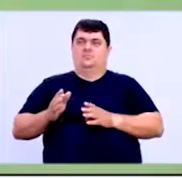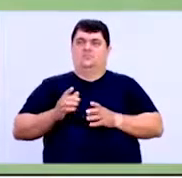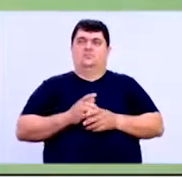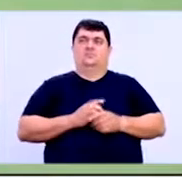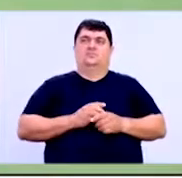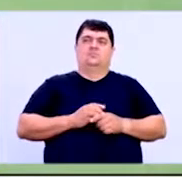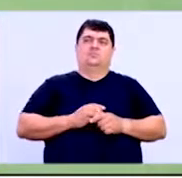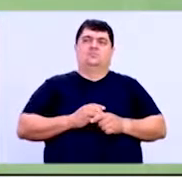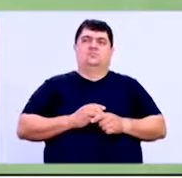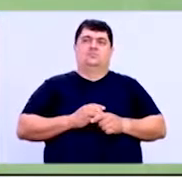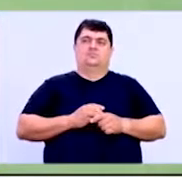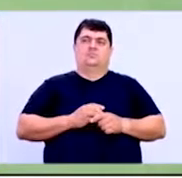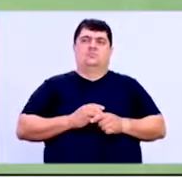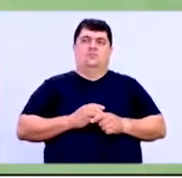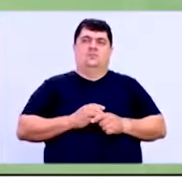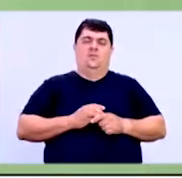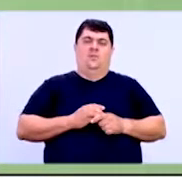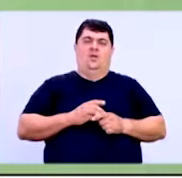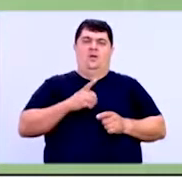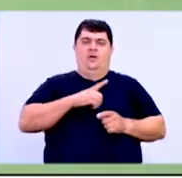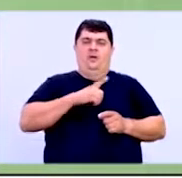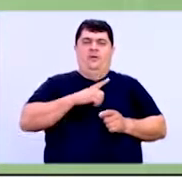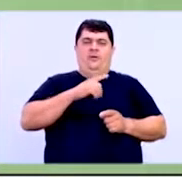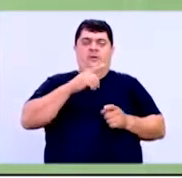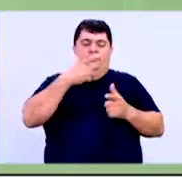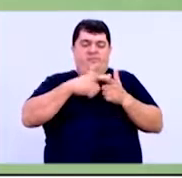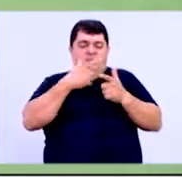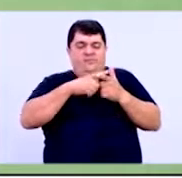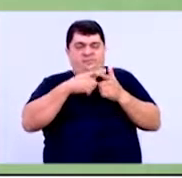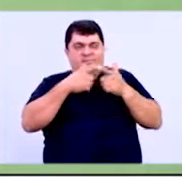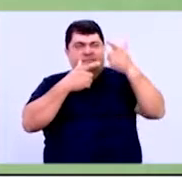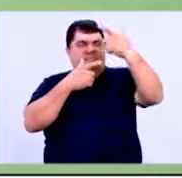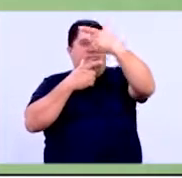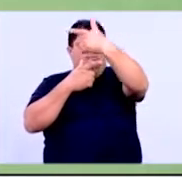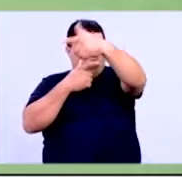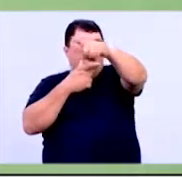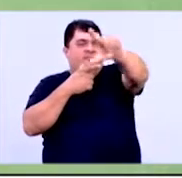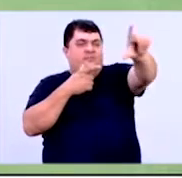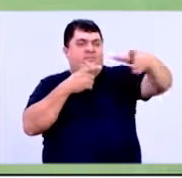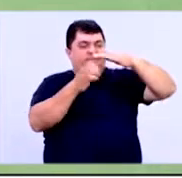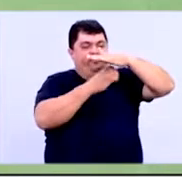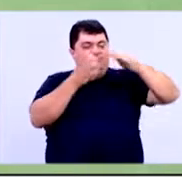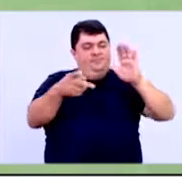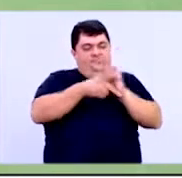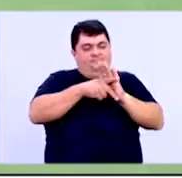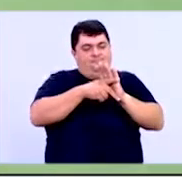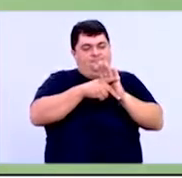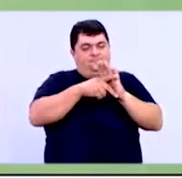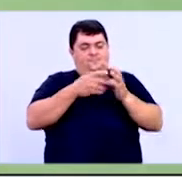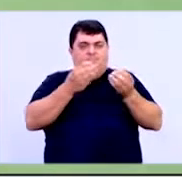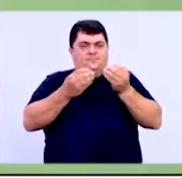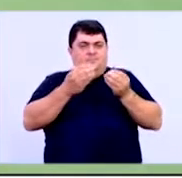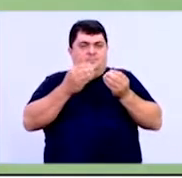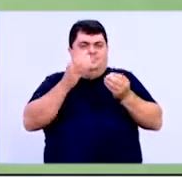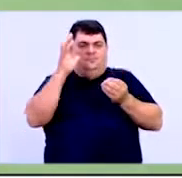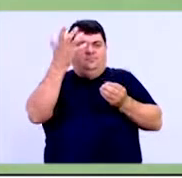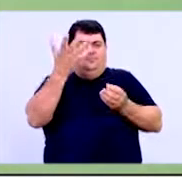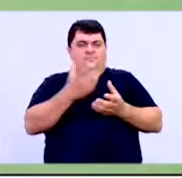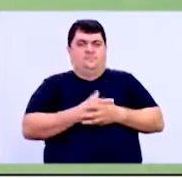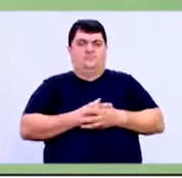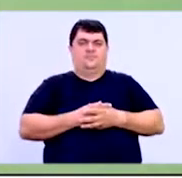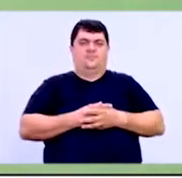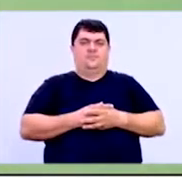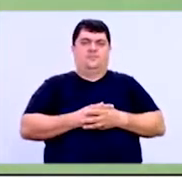ajudar? A questão por variações externas à empresa, como ficaria?